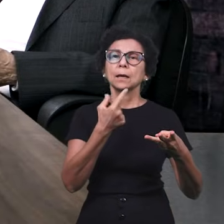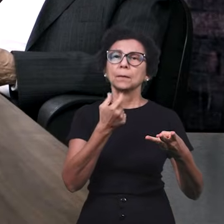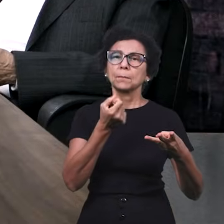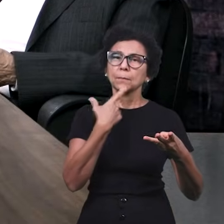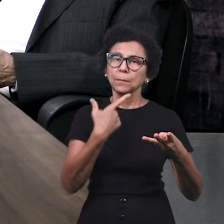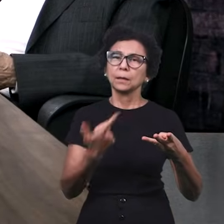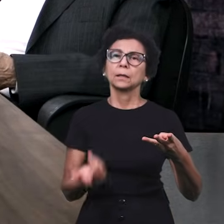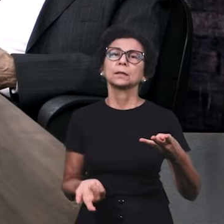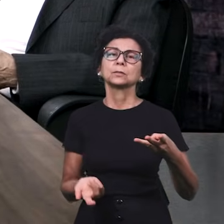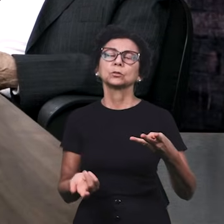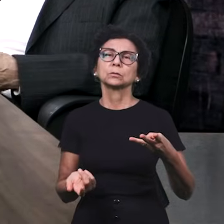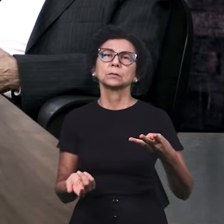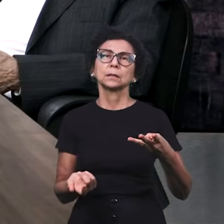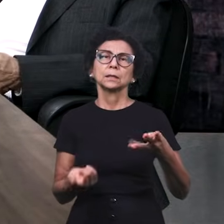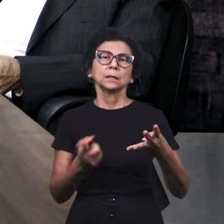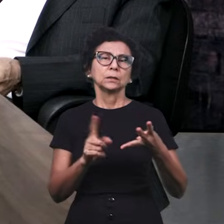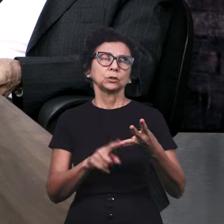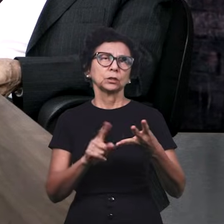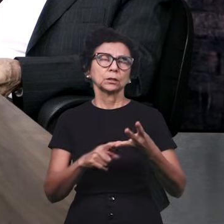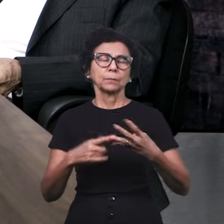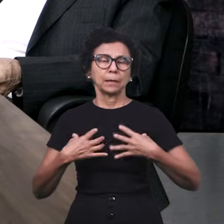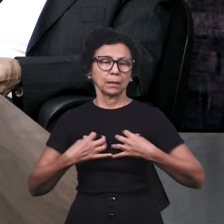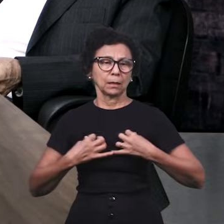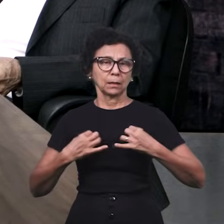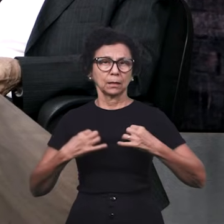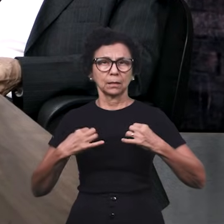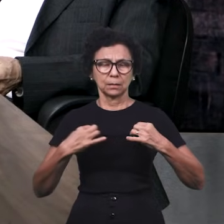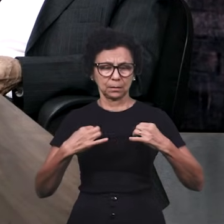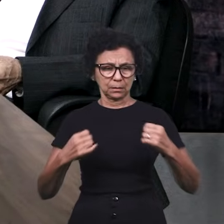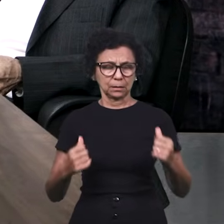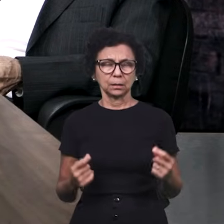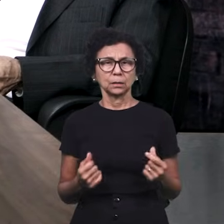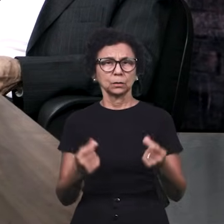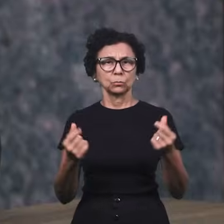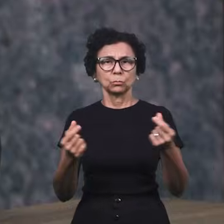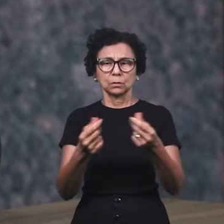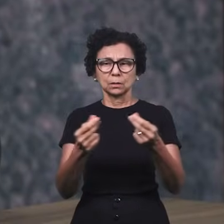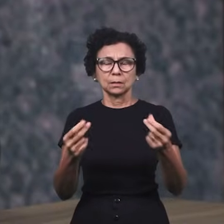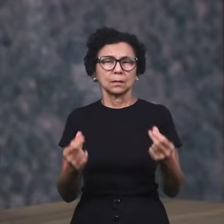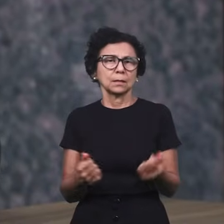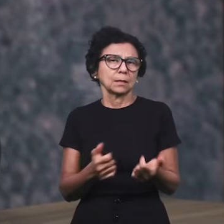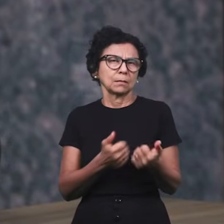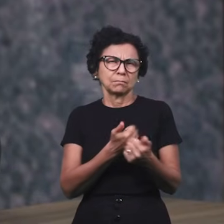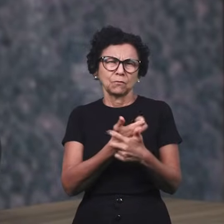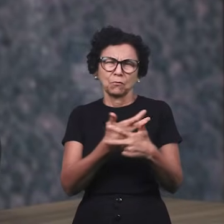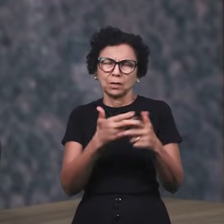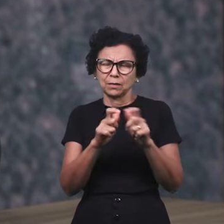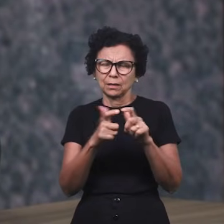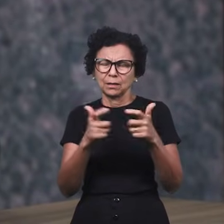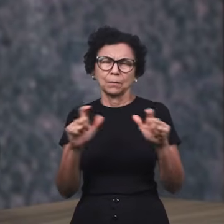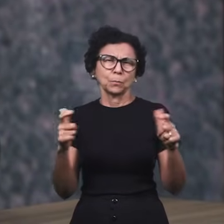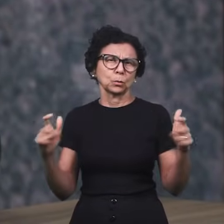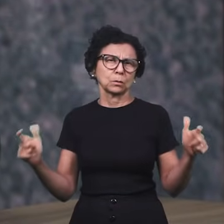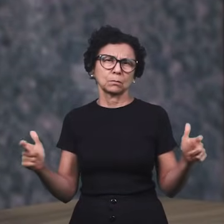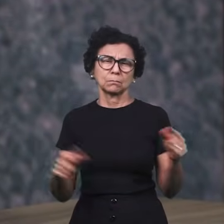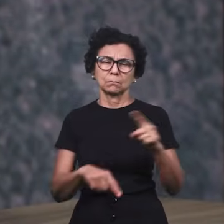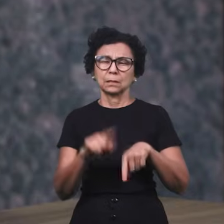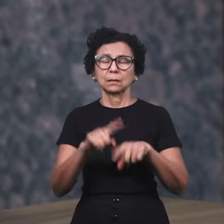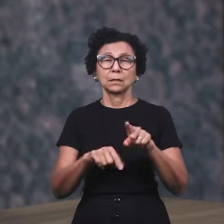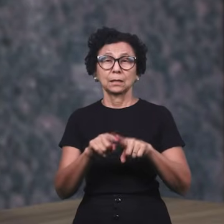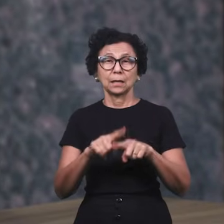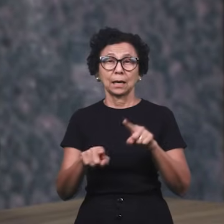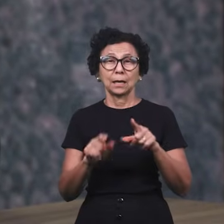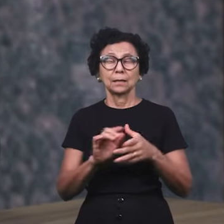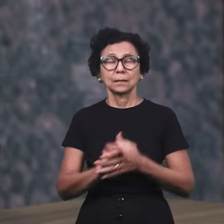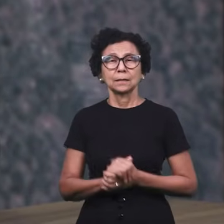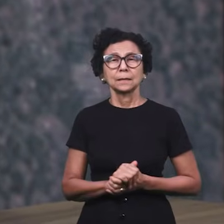Mediterrâneo controlados pelo Império Bizantino. Não é que a queda de Constantinopla tenha significado uma interrupção total